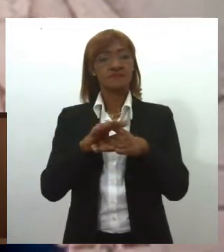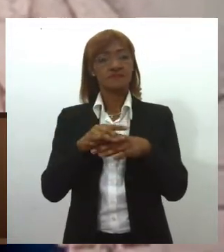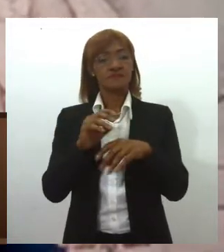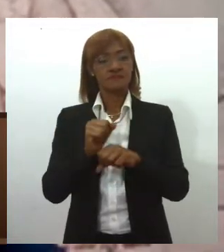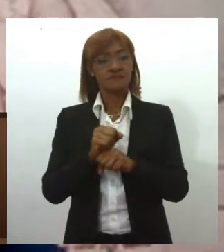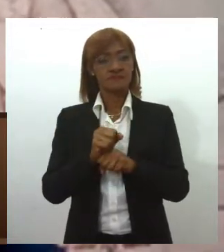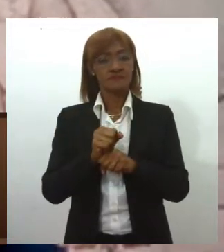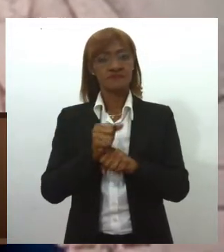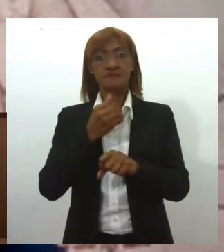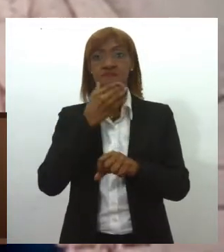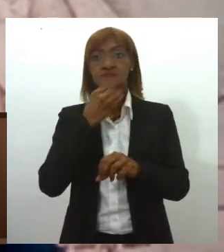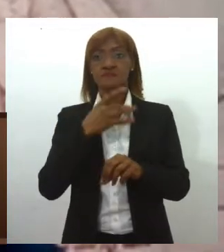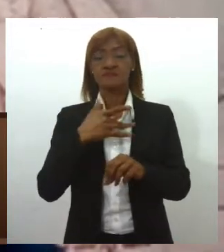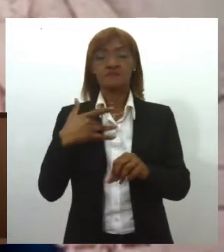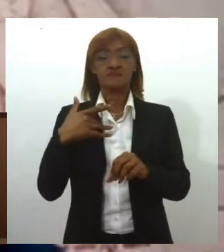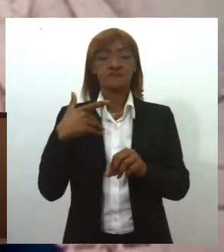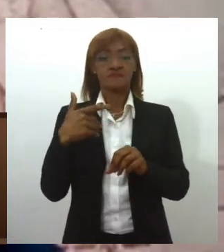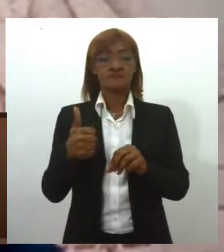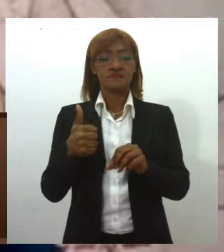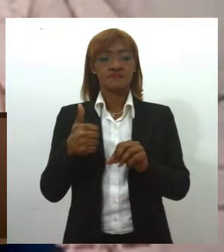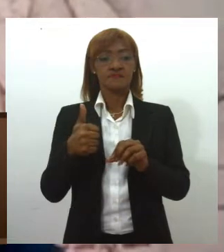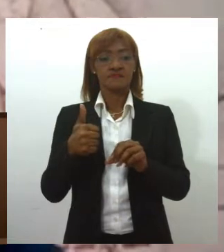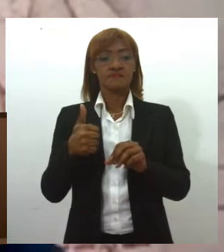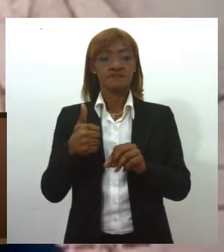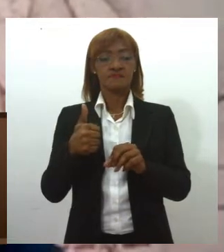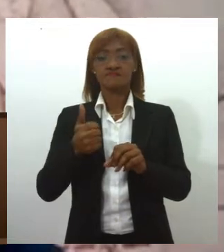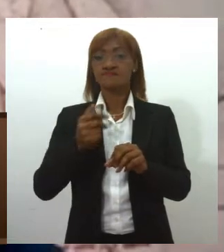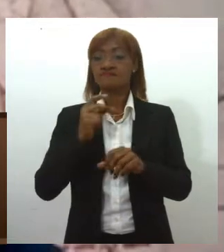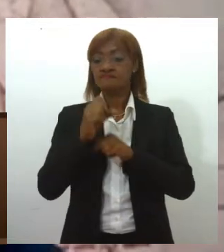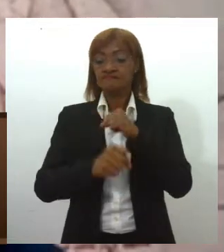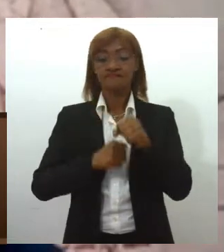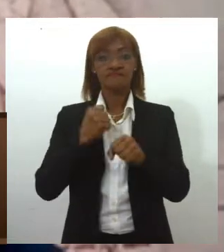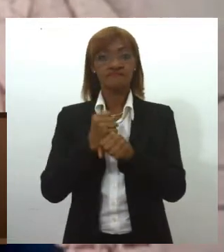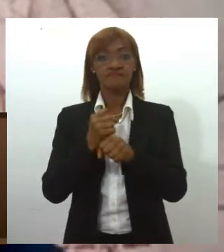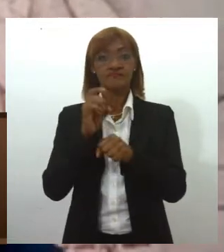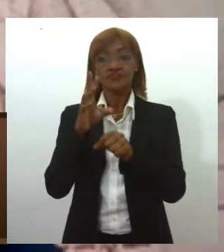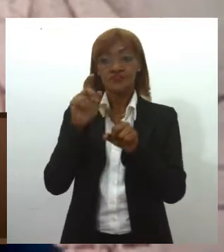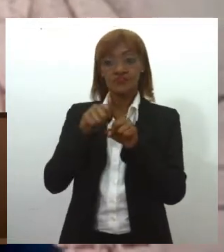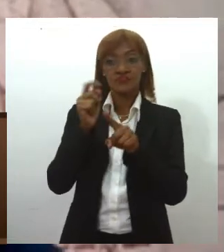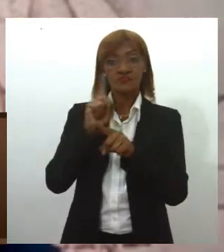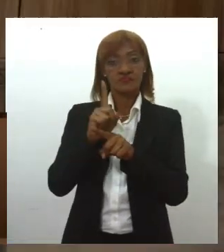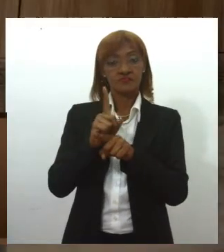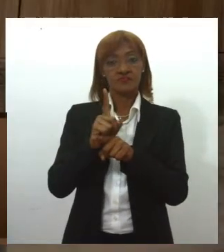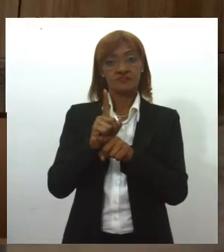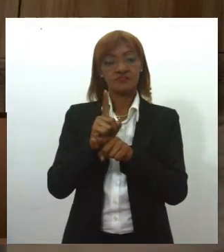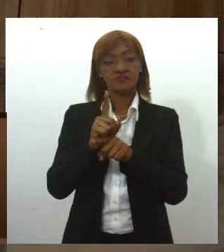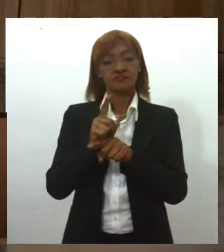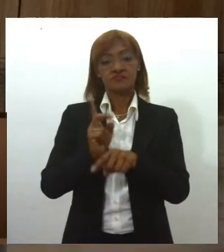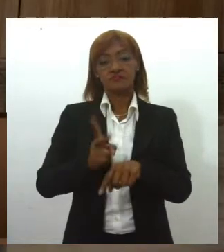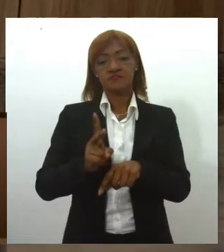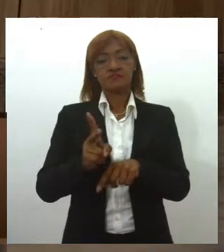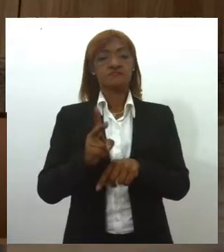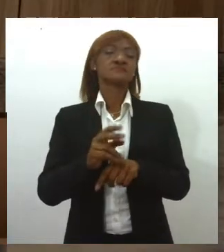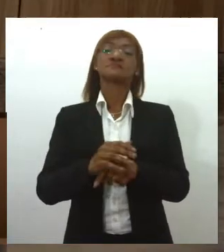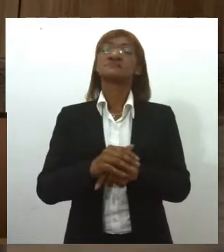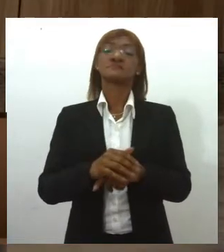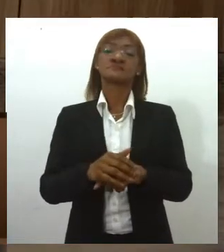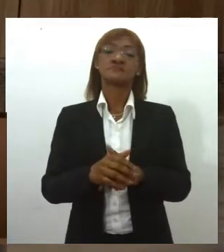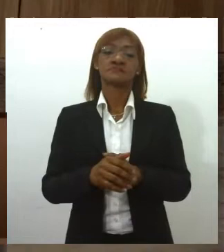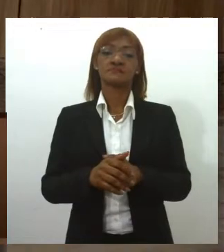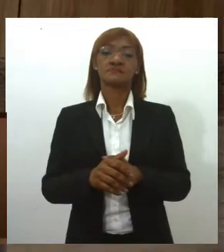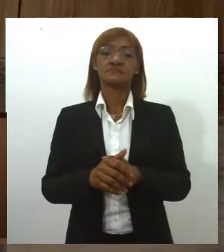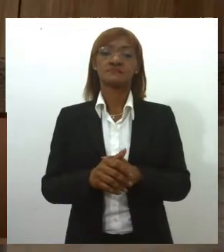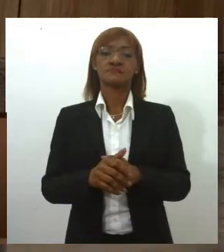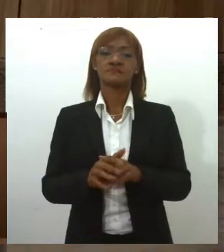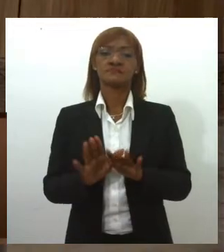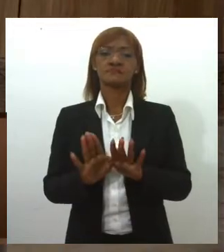homem tem que ficar em pauta o ano inteiro, não somente no mês de novembro. Doutor, isso é cultural? Enquanto o